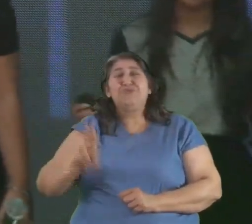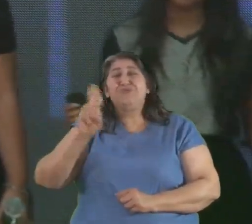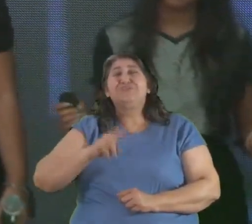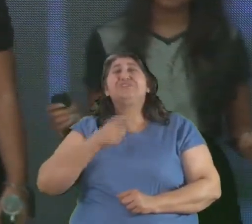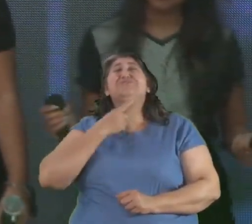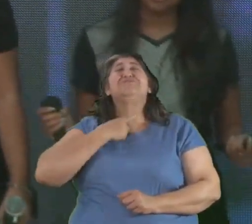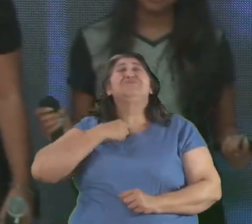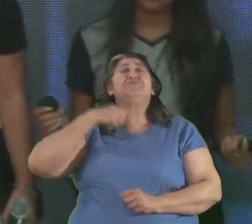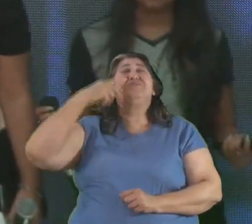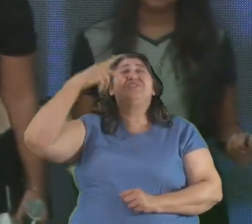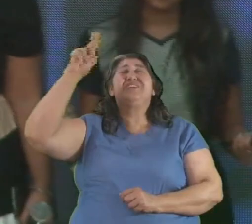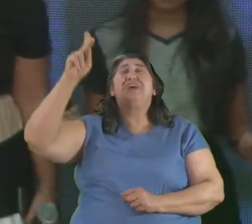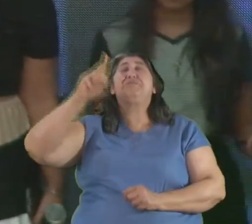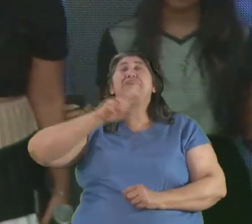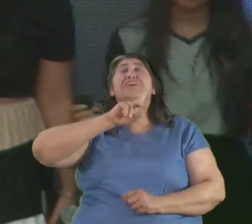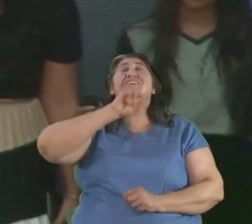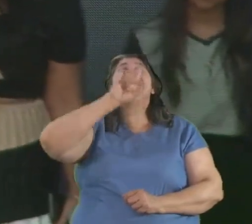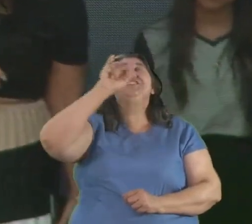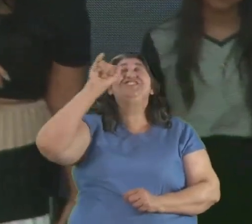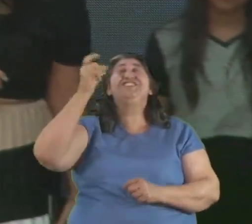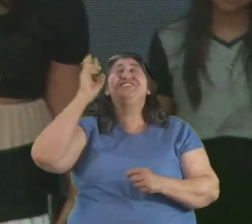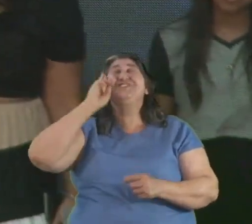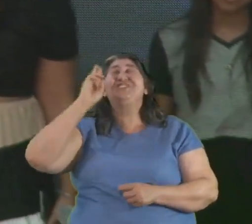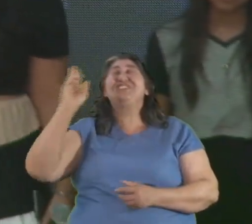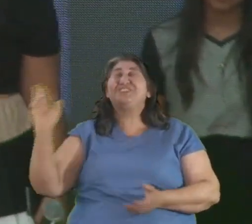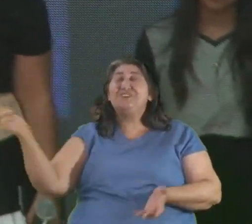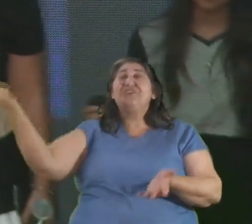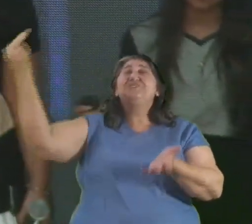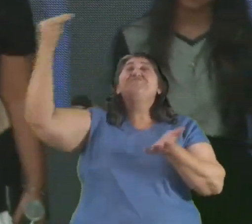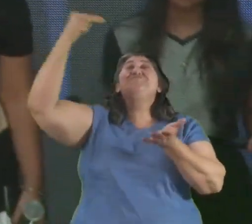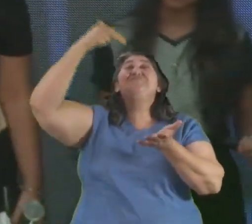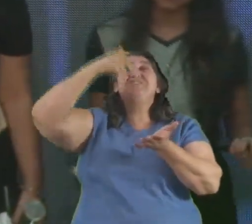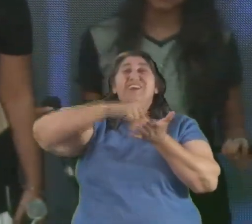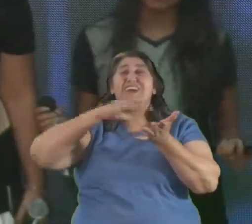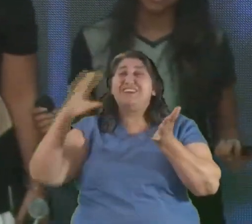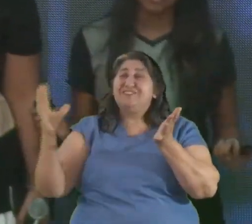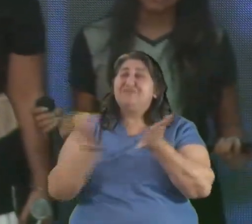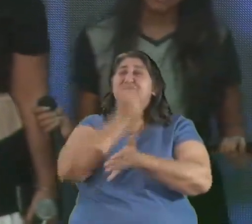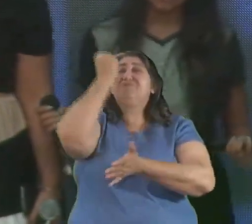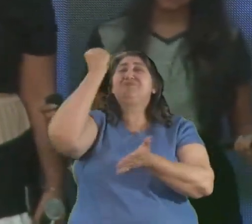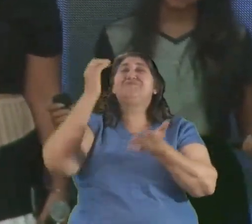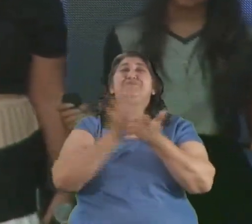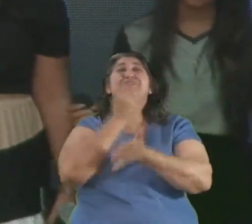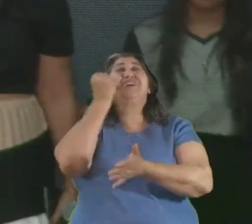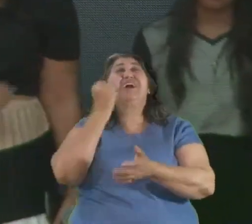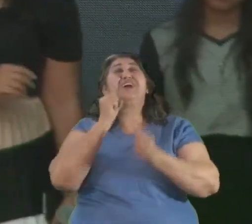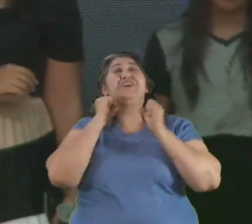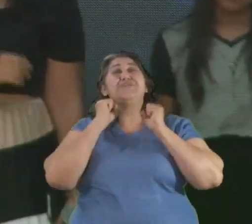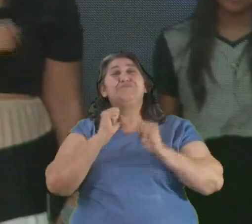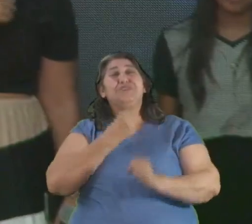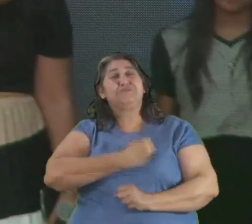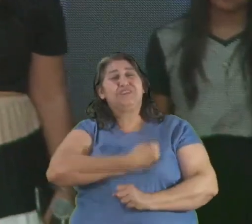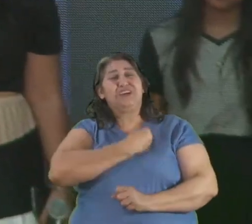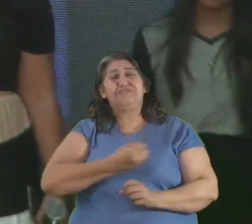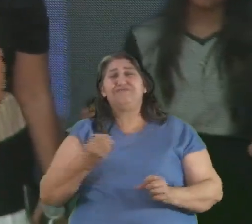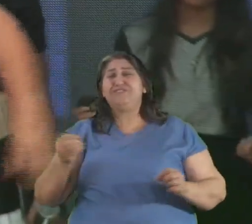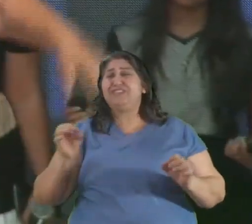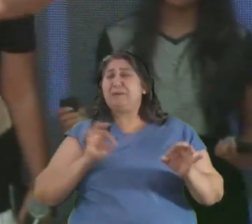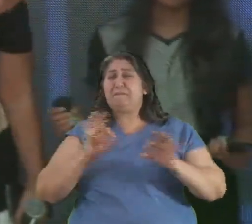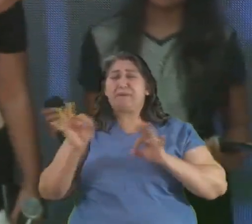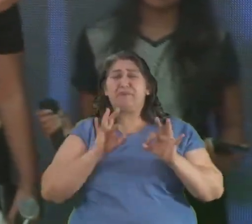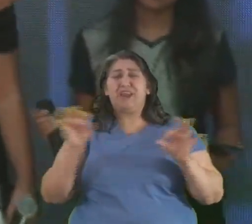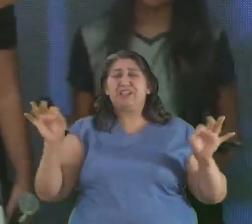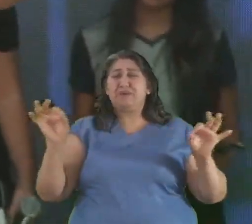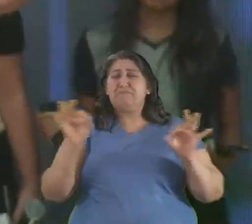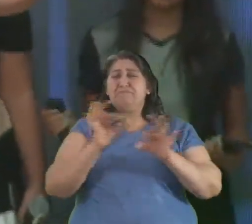quando vier aquele grande dia, Deus, quando o Senhor vier nos buscar, que nós possamos estar preparados